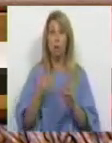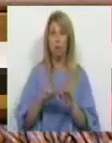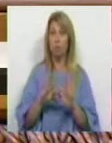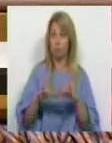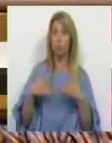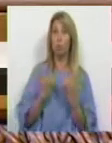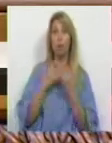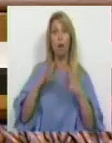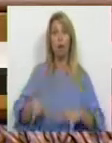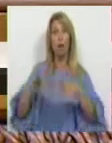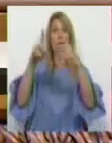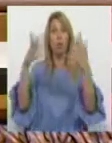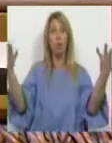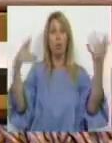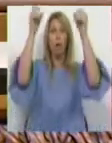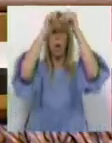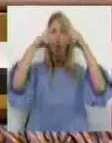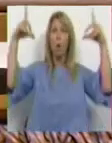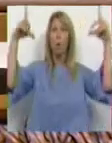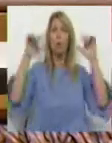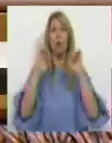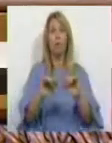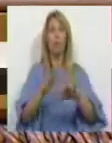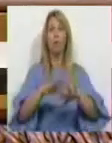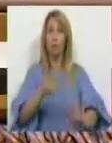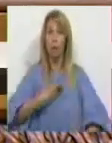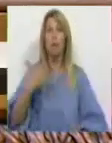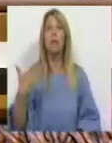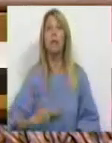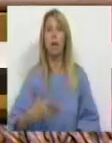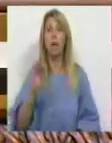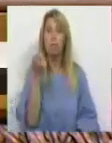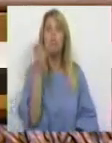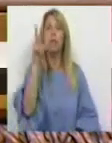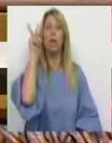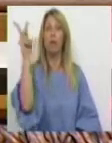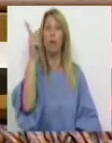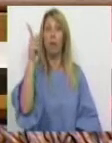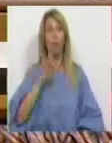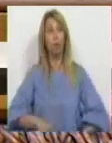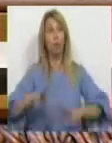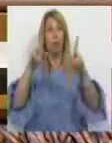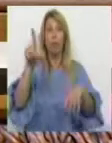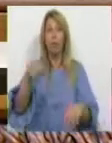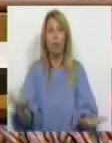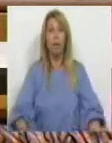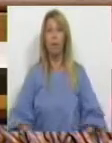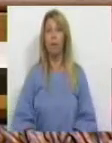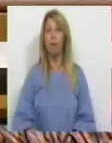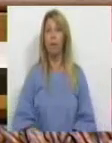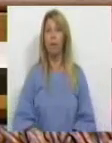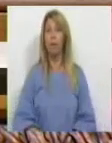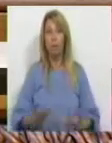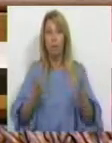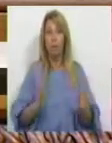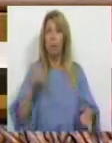evolui e as suas concepções sobre os direitos de seres vivos evoluem também e não podem deixar